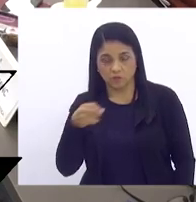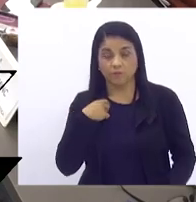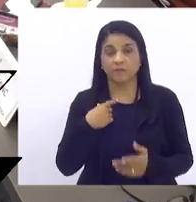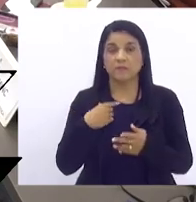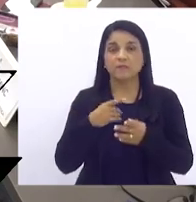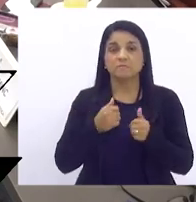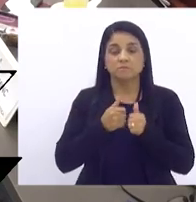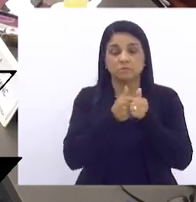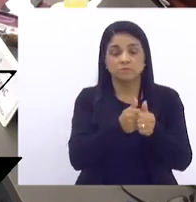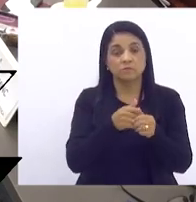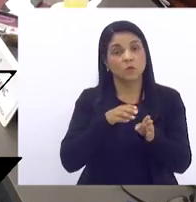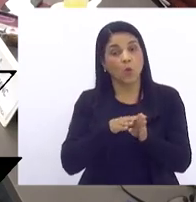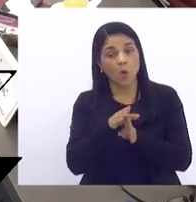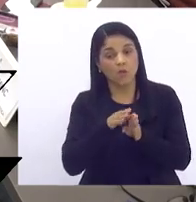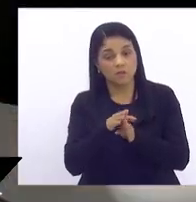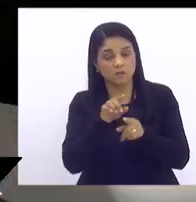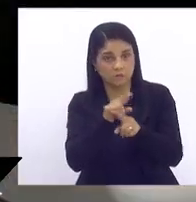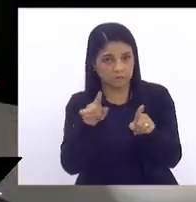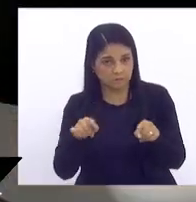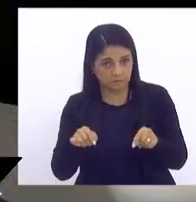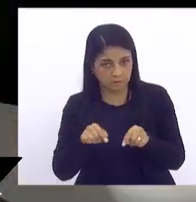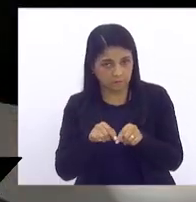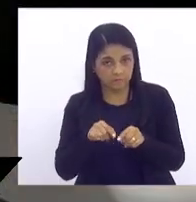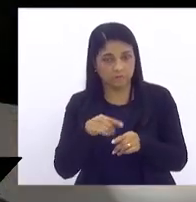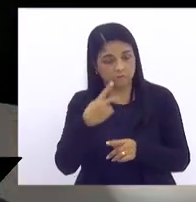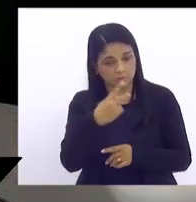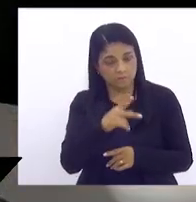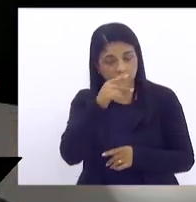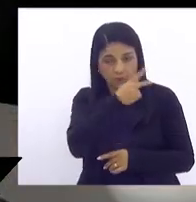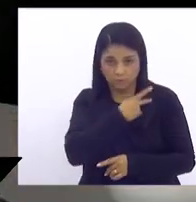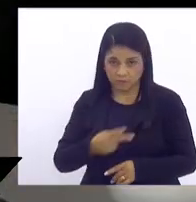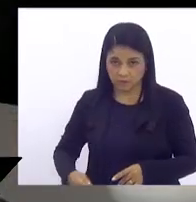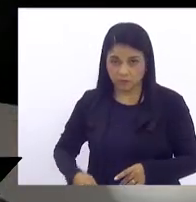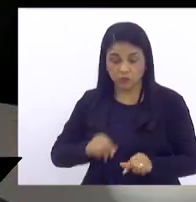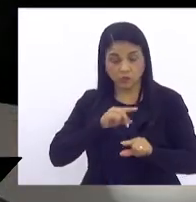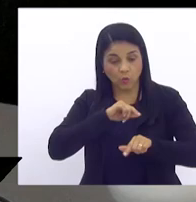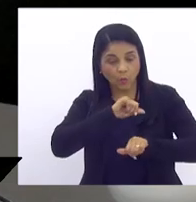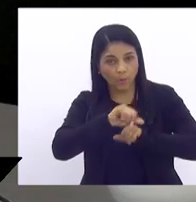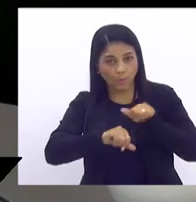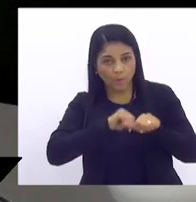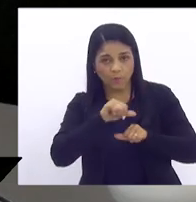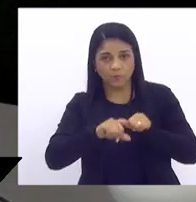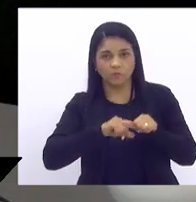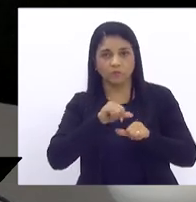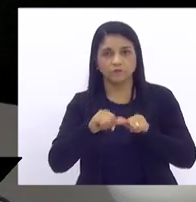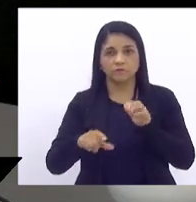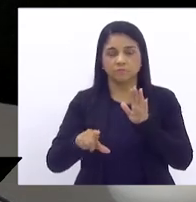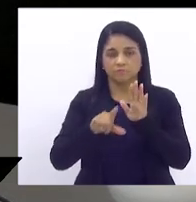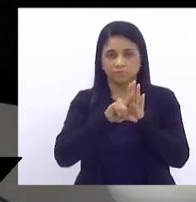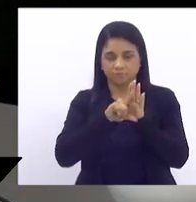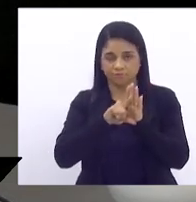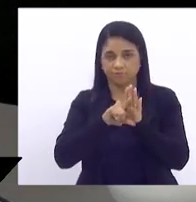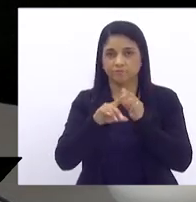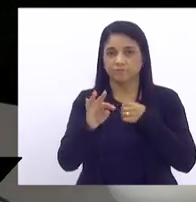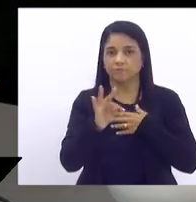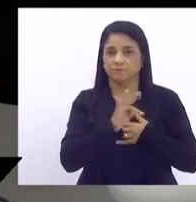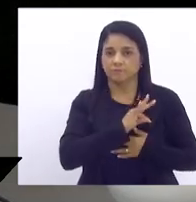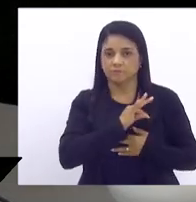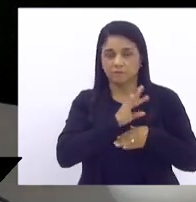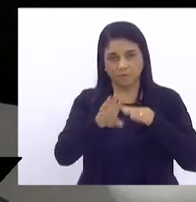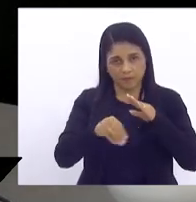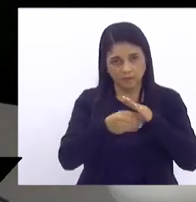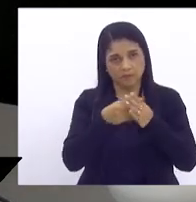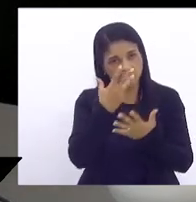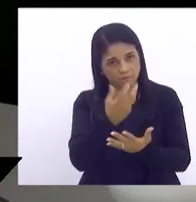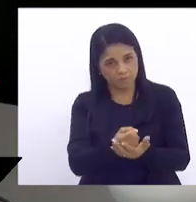orientação até do gabinete de Vossa Excelência, eu fiz uma modificação para uma melhor técnica legislativa do parecer. Parecer